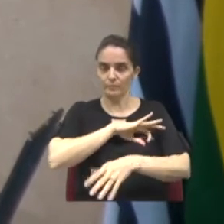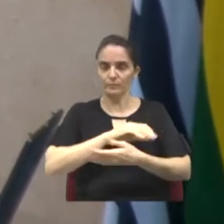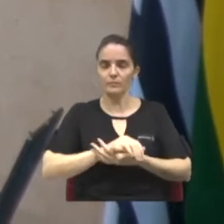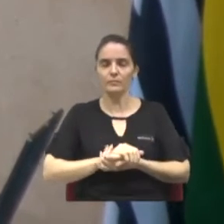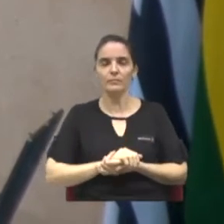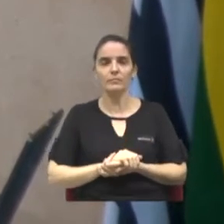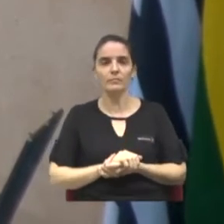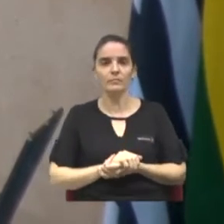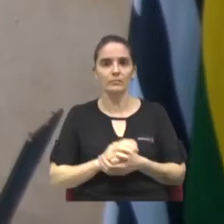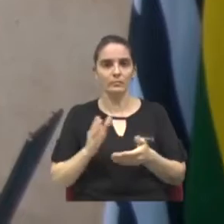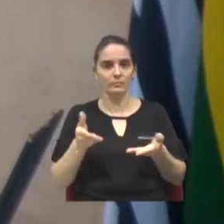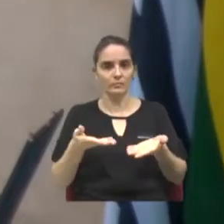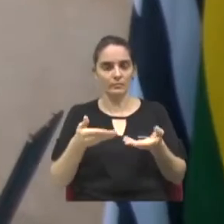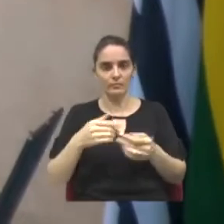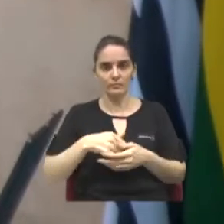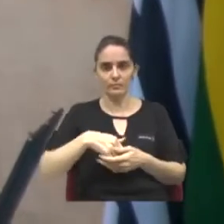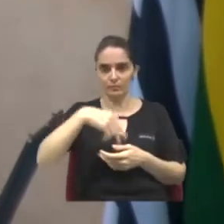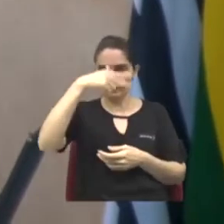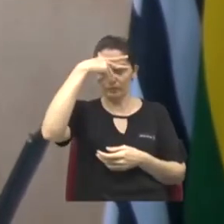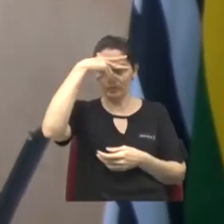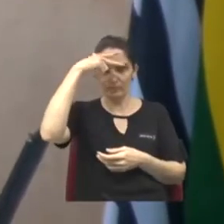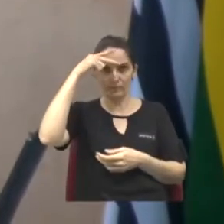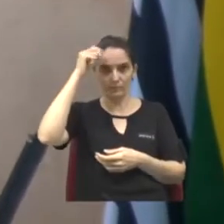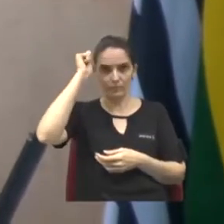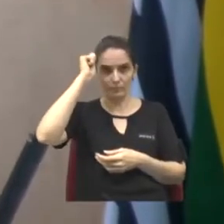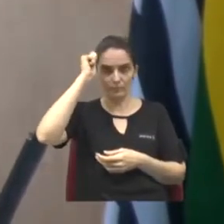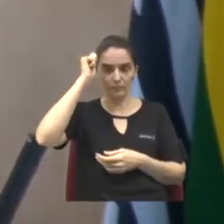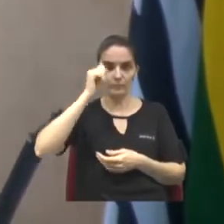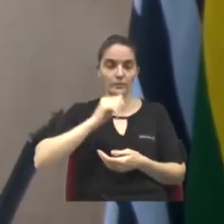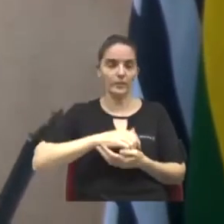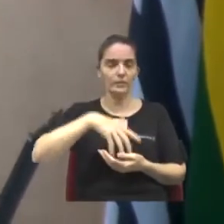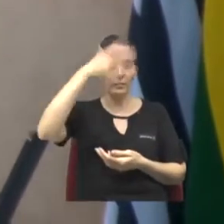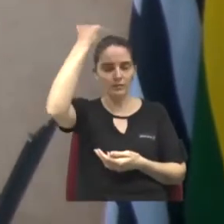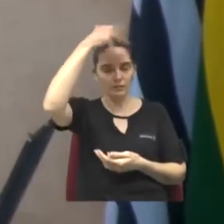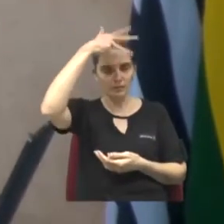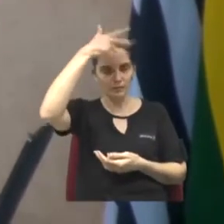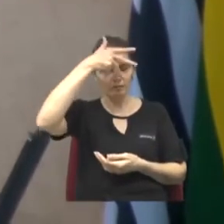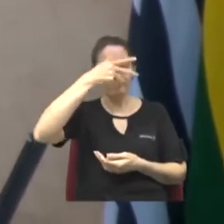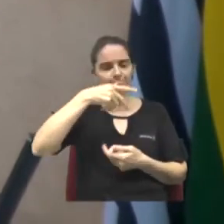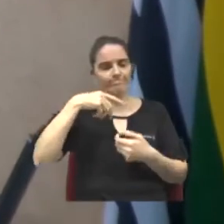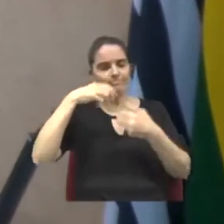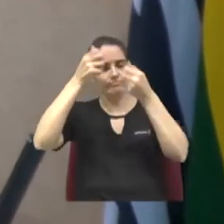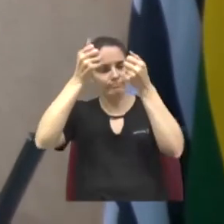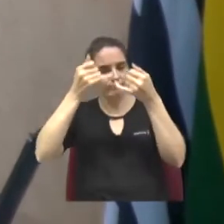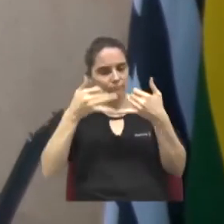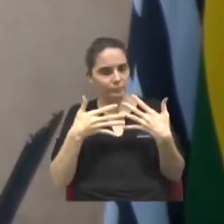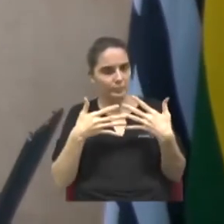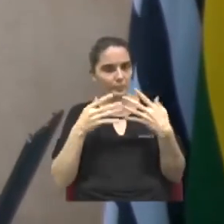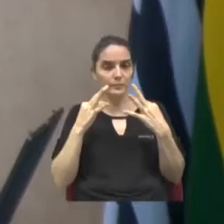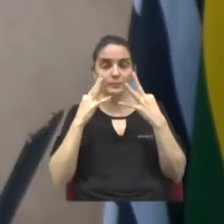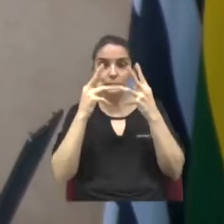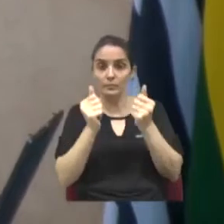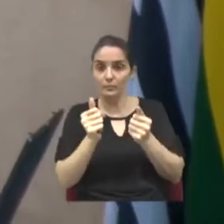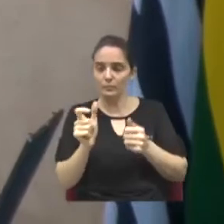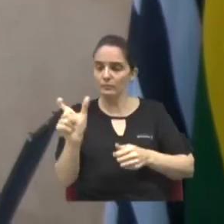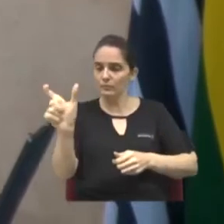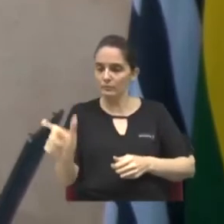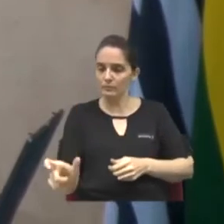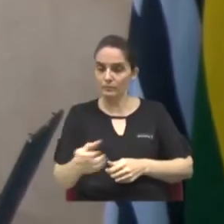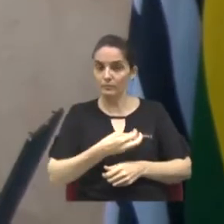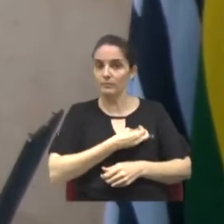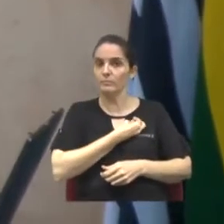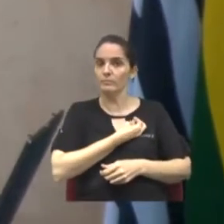Não preciso aqui dizer sobre a pessoa Nilce Segala, que todos conheciam.